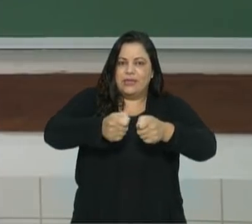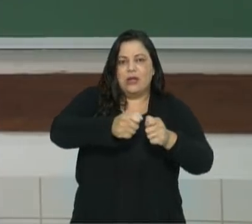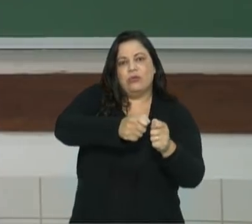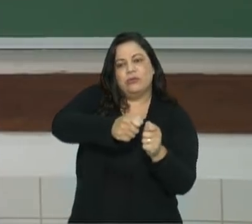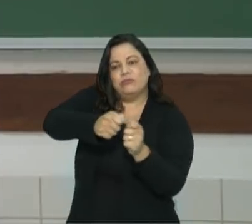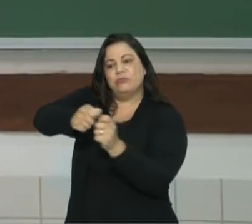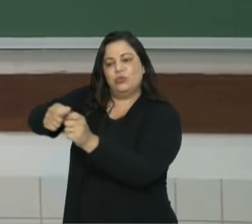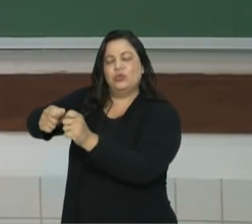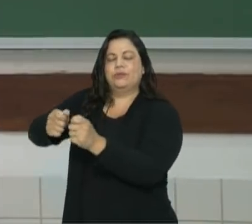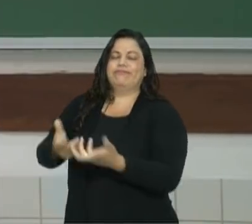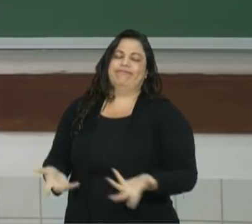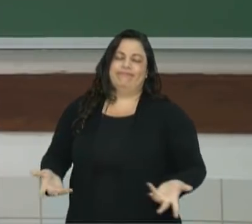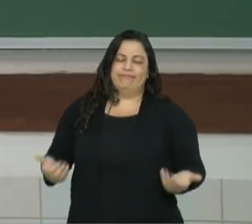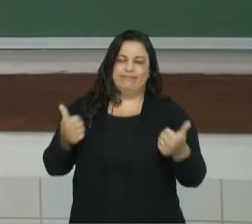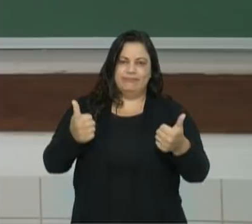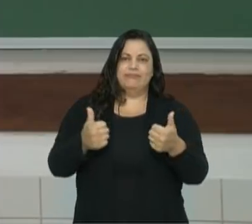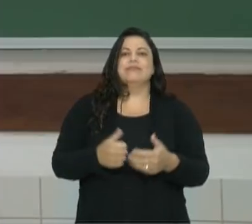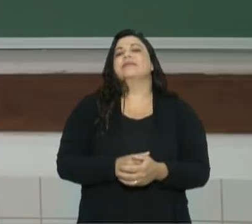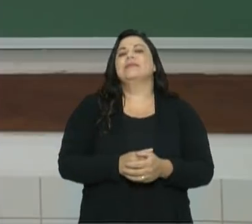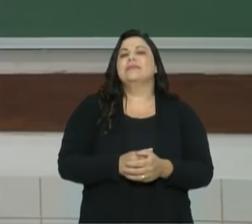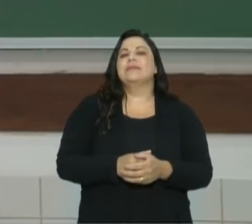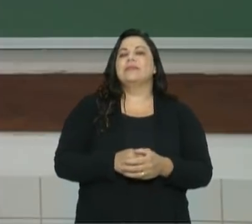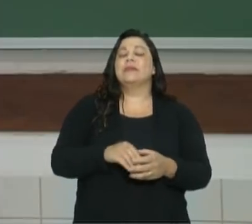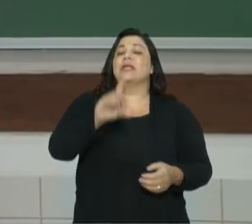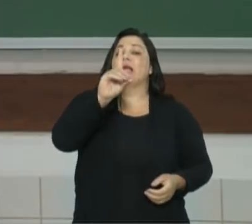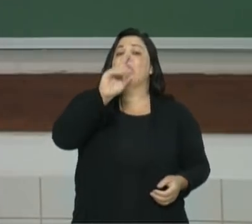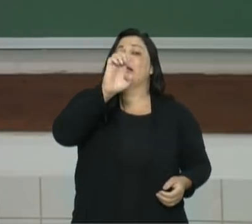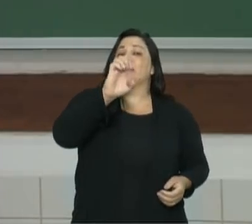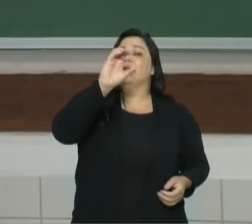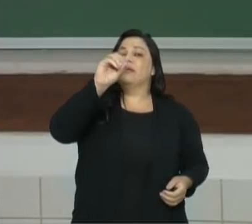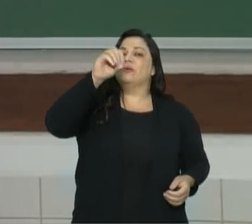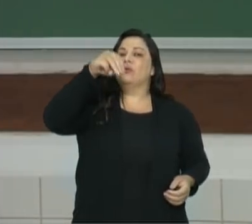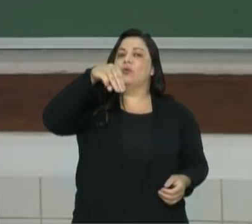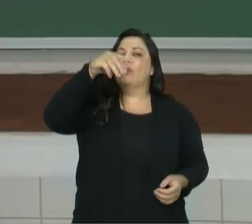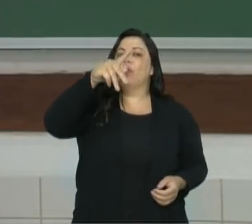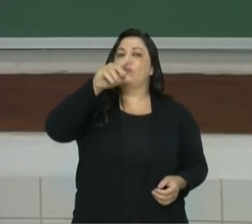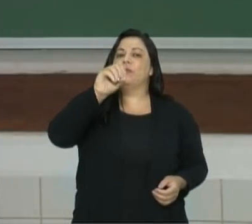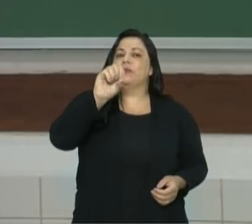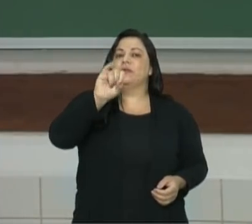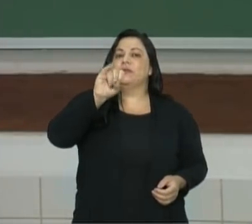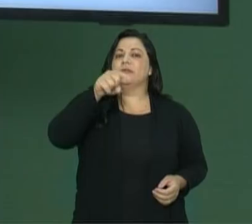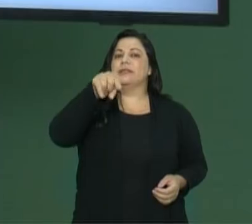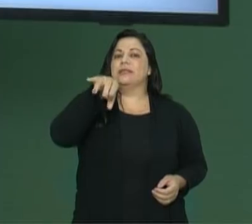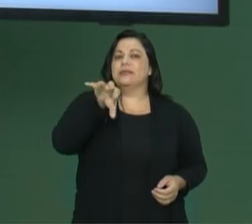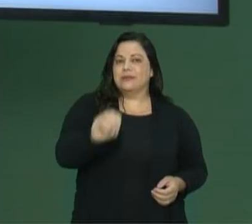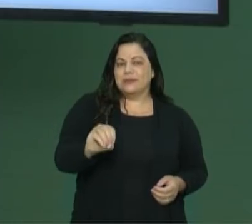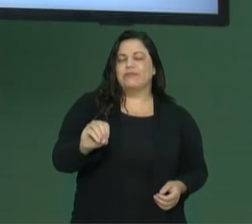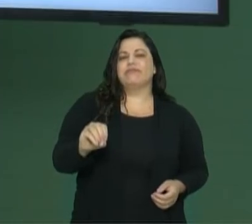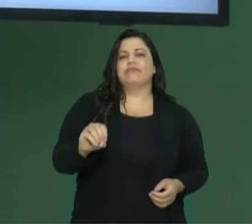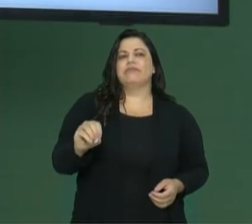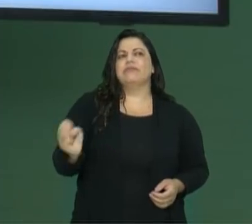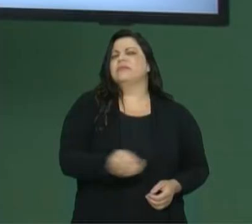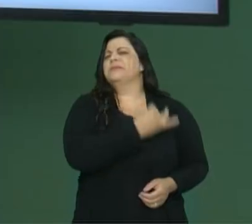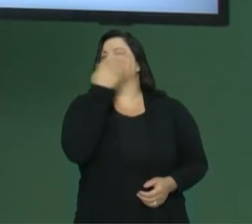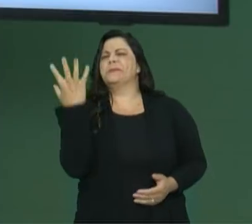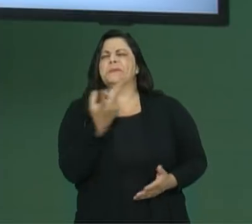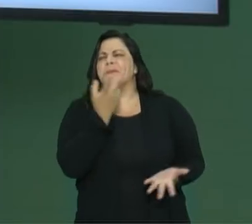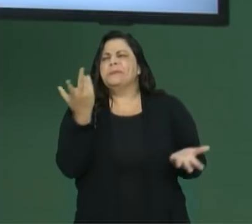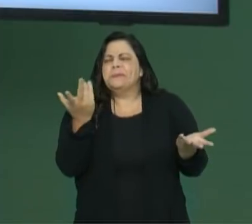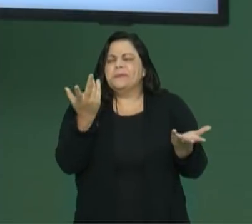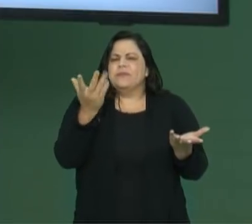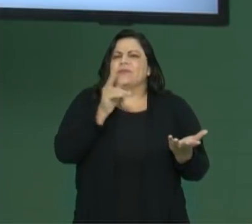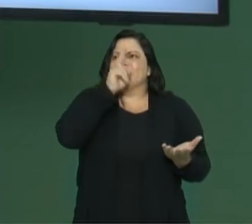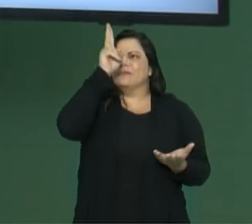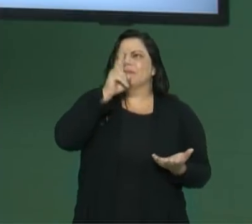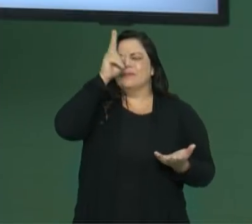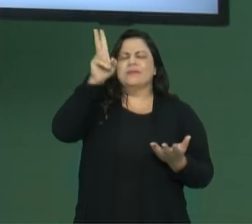a caixa para frente, certo? É a chamada decomposição. A quantidade de força que é usada para puxar ou para levantar